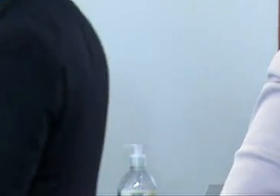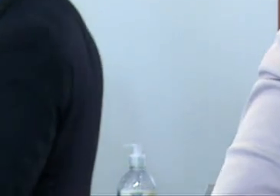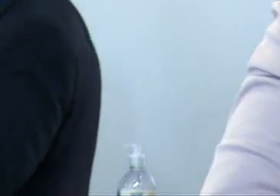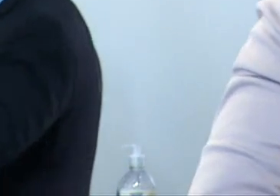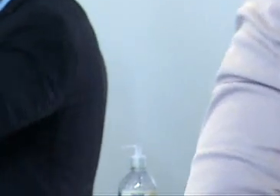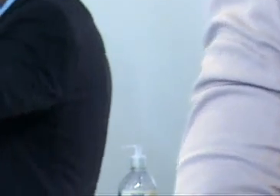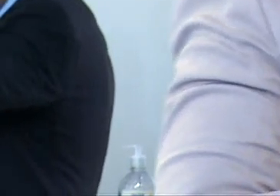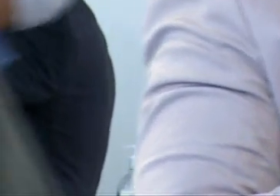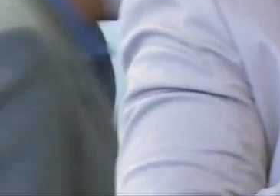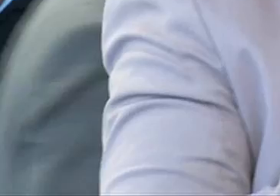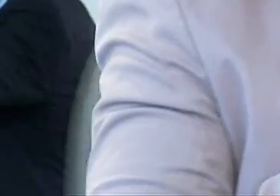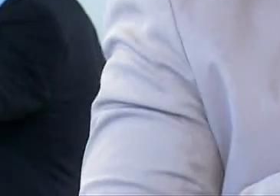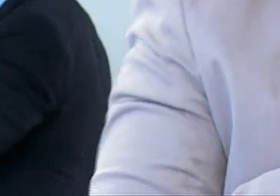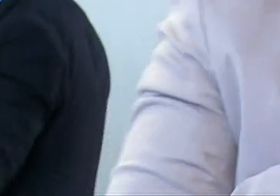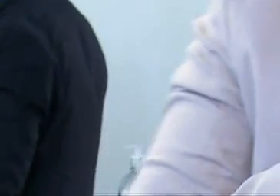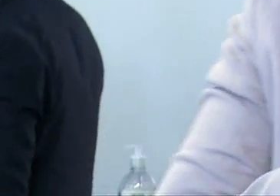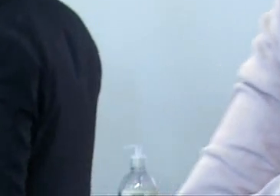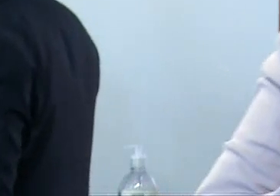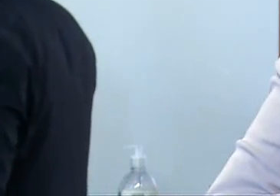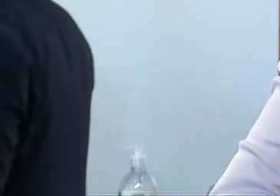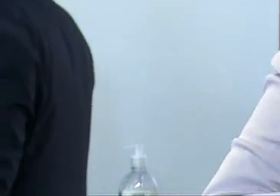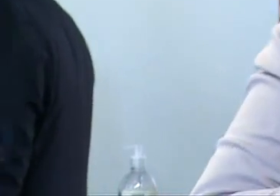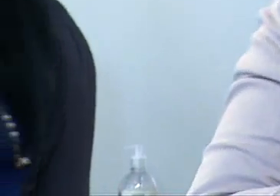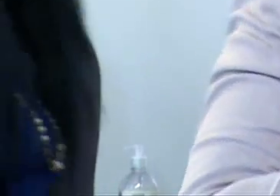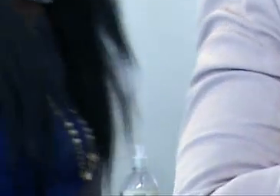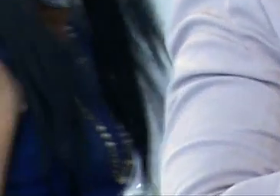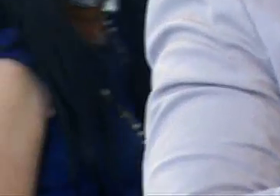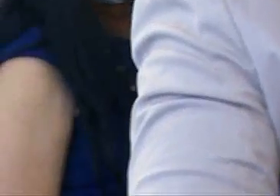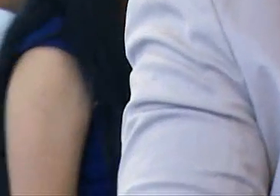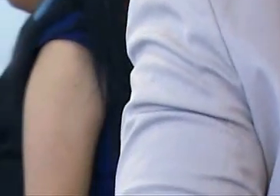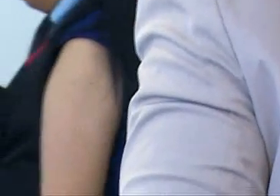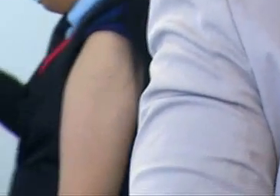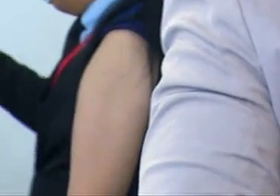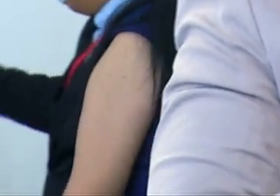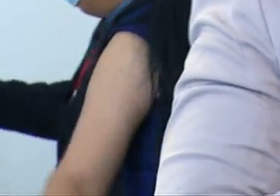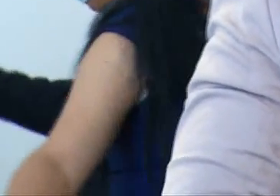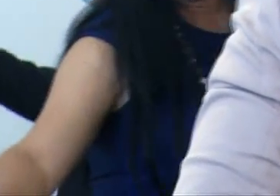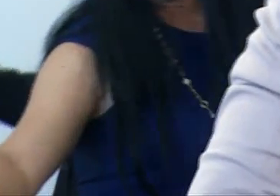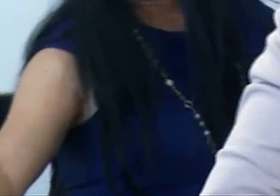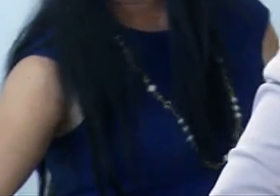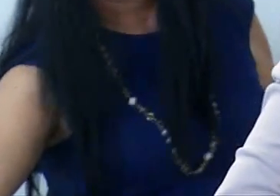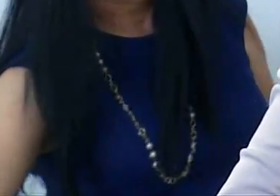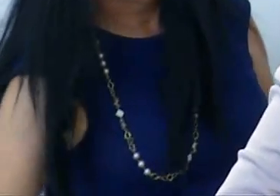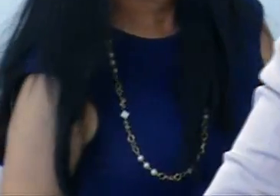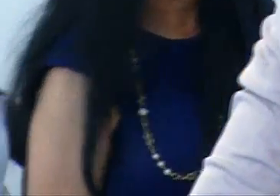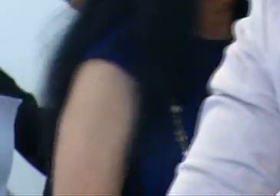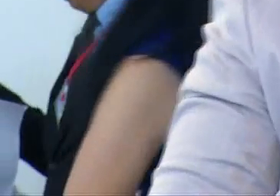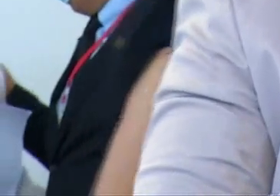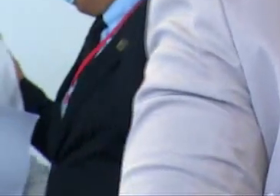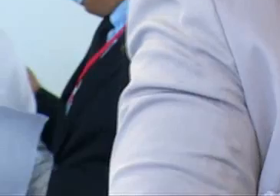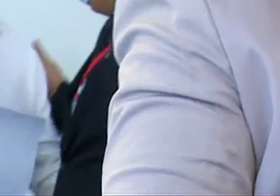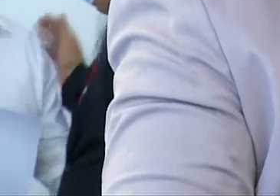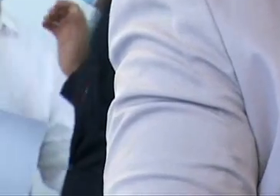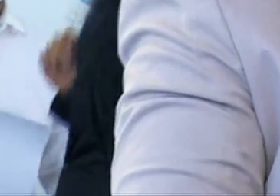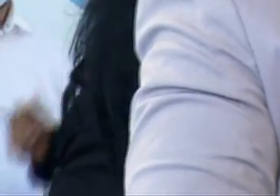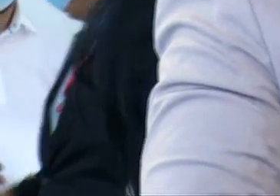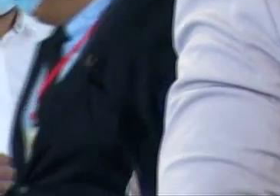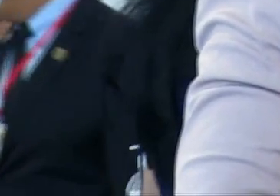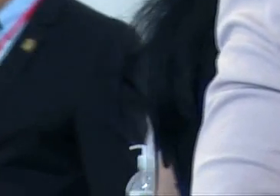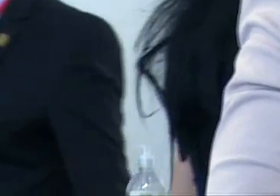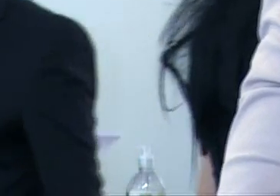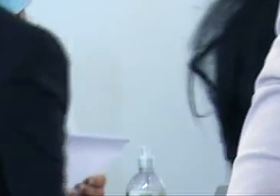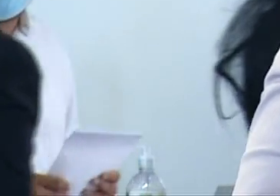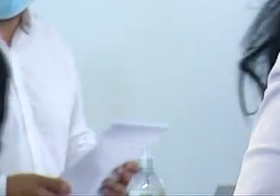Sorocaba e lembrar o nome de um amigo aqui, Dini, o engenheiro Martinez, que fez muito pela cidade. Às